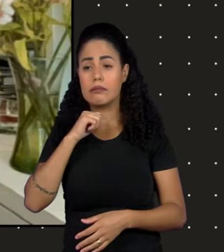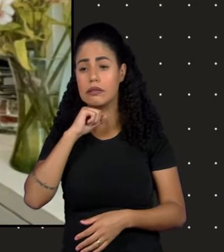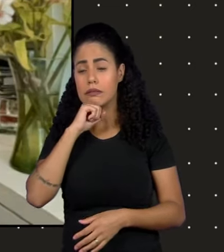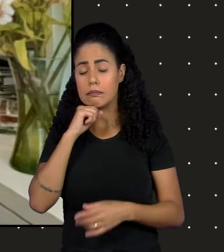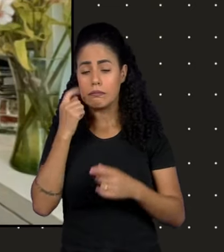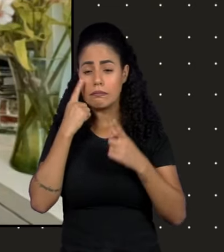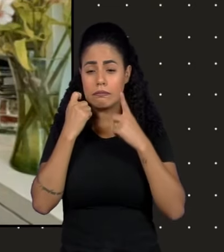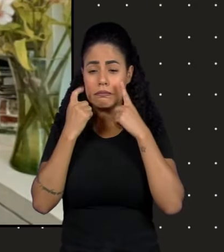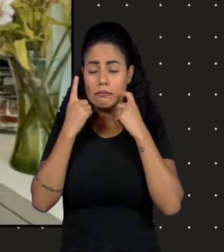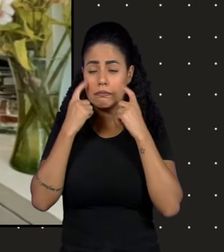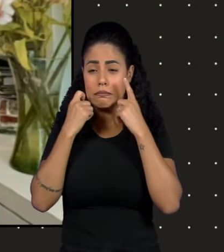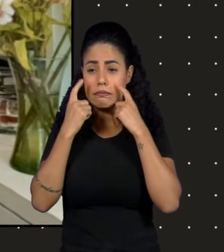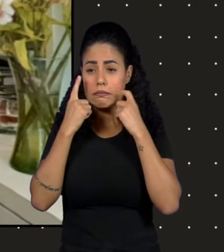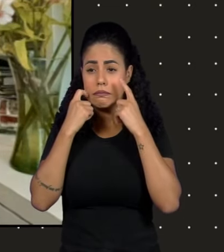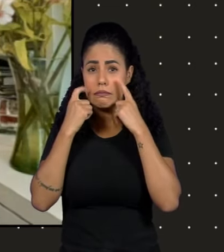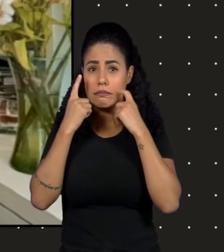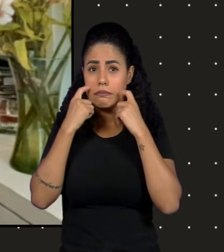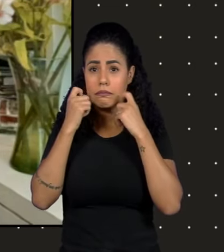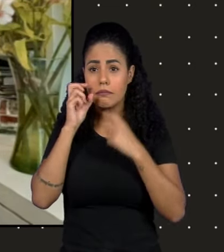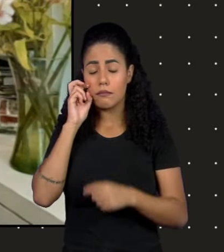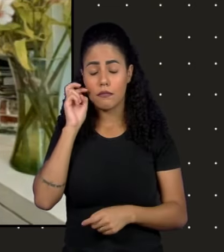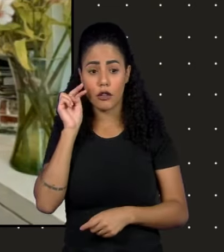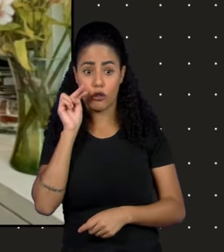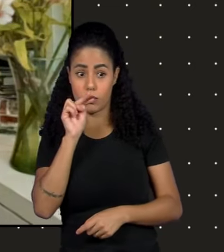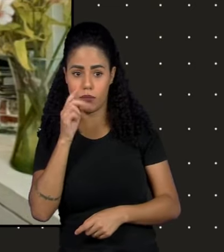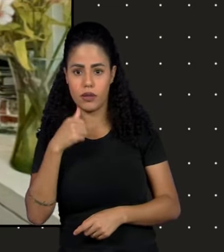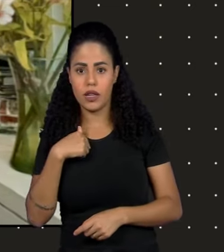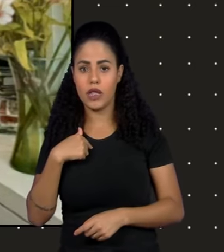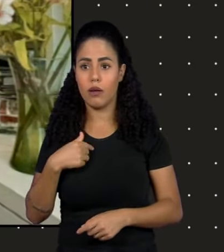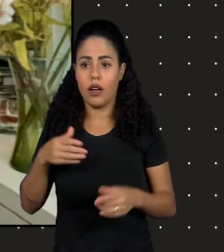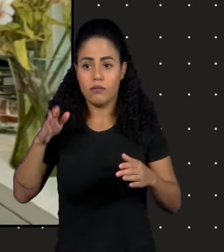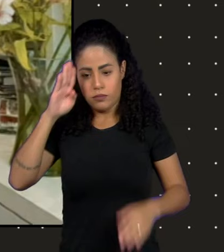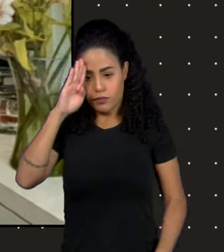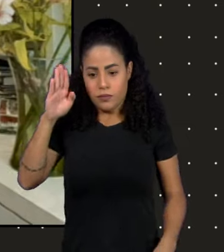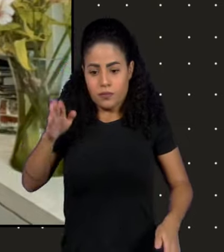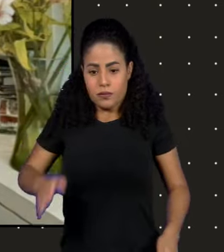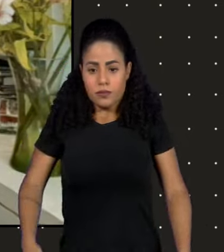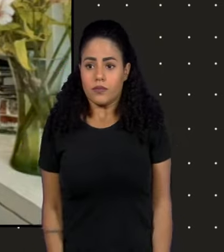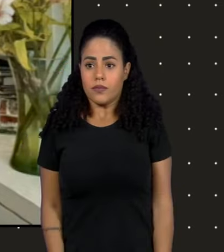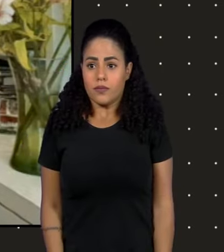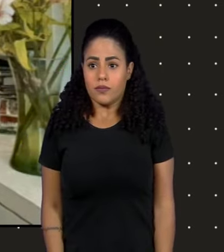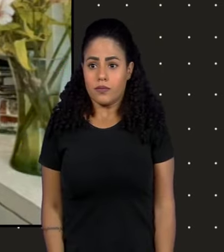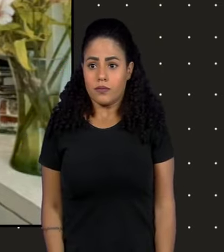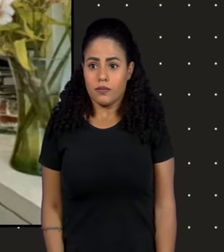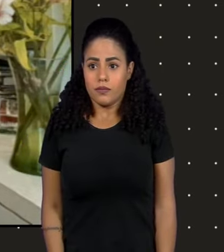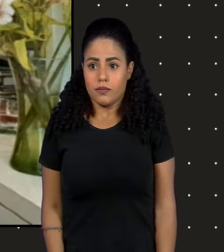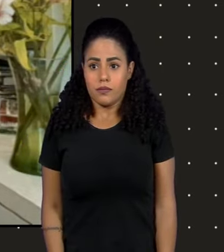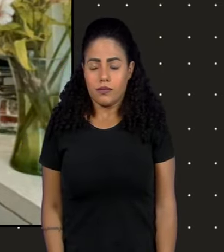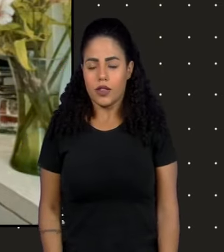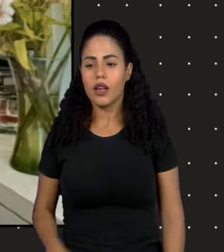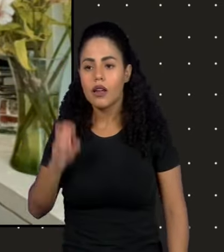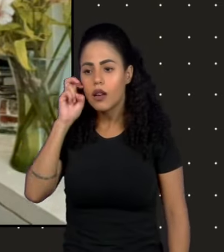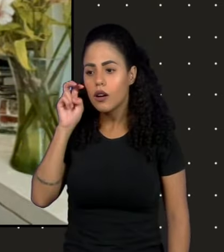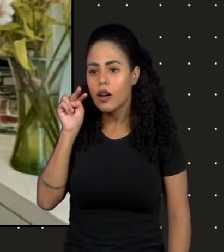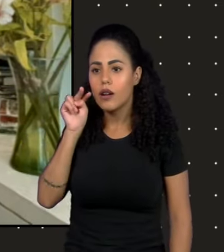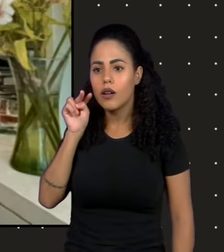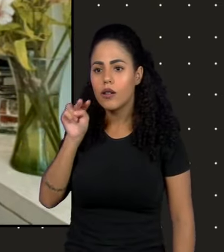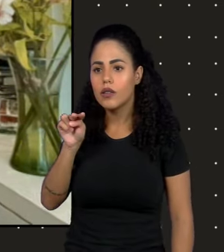Aí ele olhou para mim, eu ainda em posição de sentido, ele olhou para mim e disse: olha o que você fez com a sua mãe.